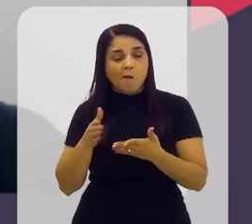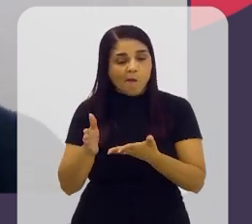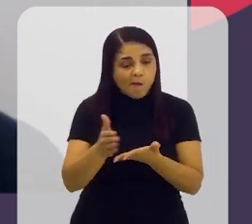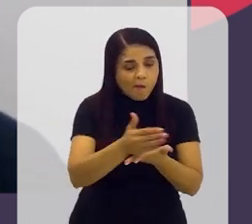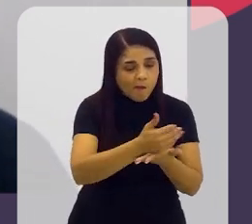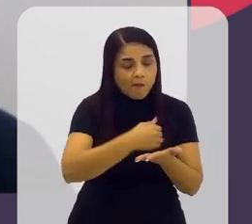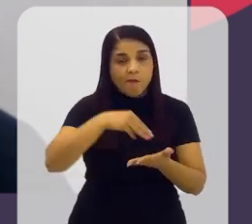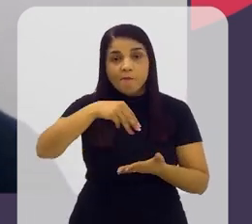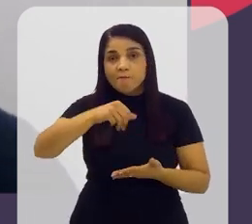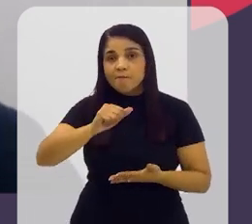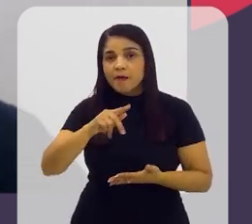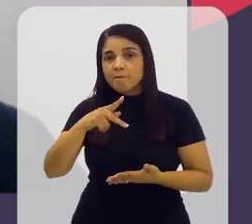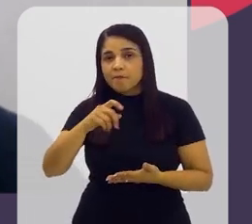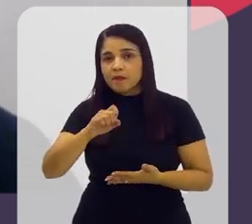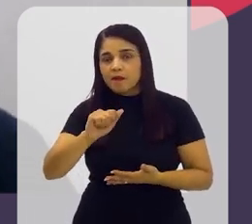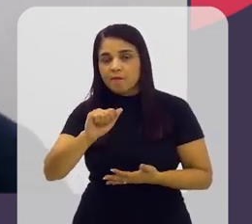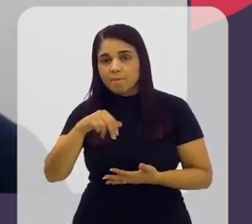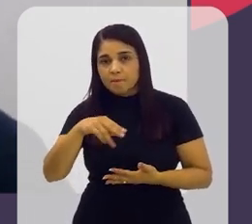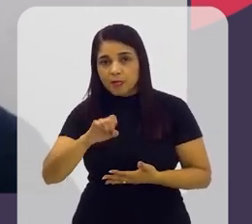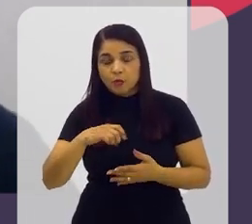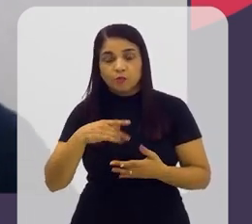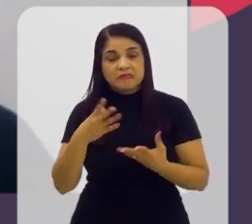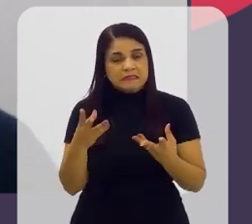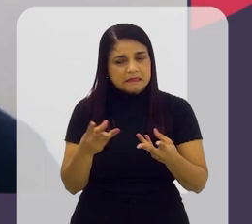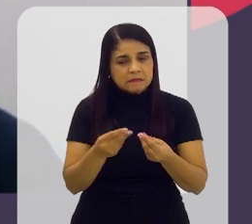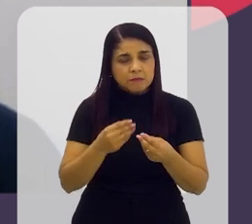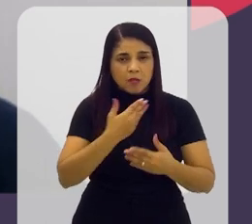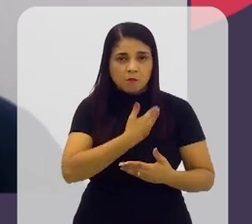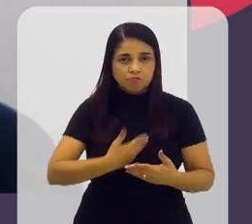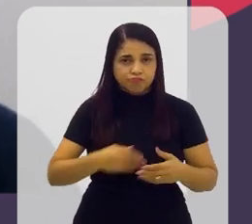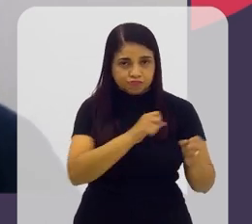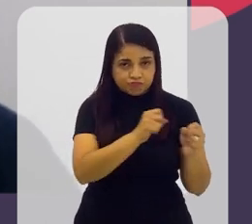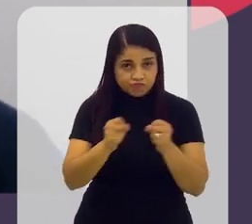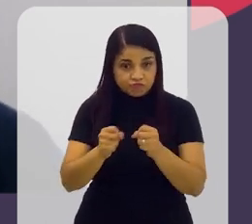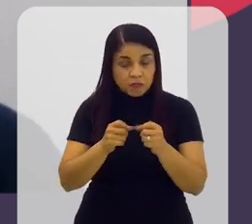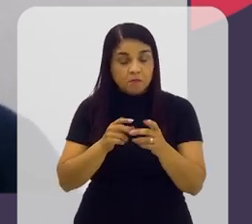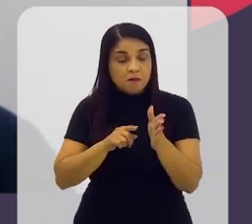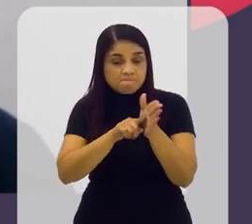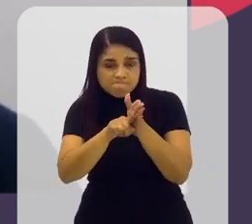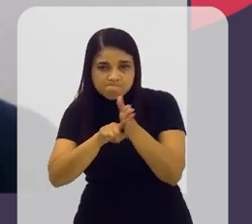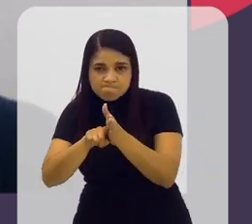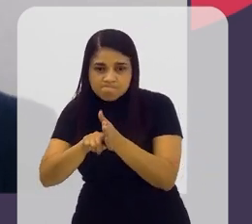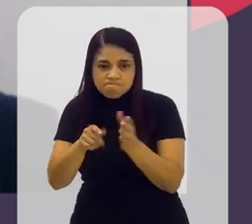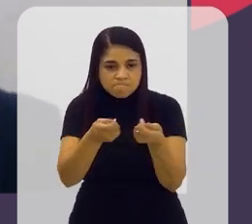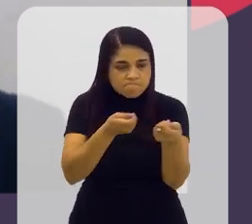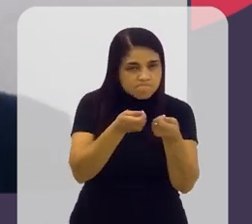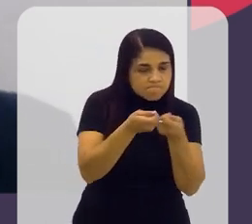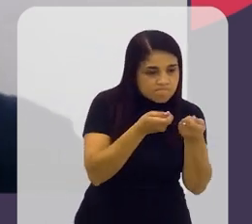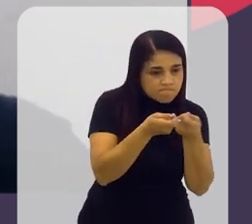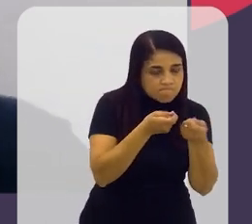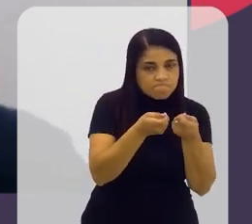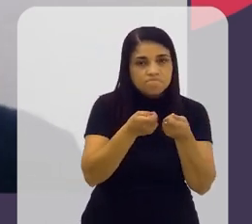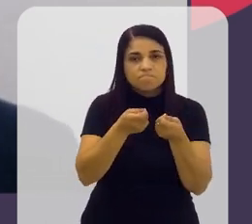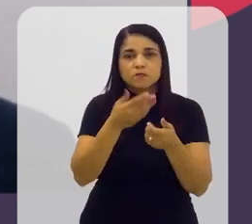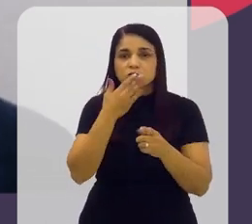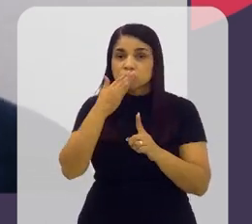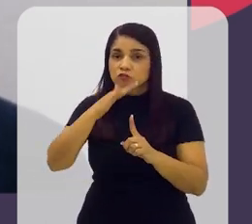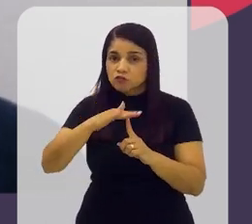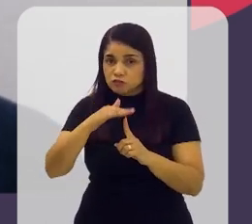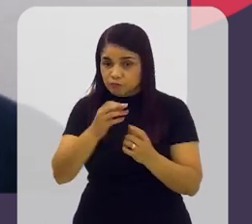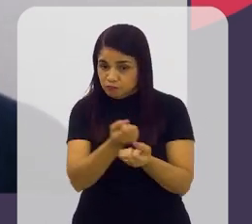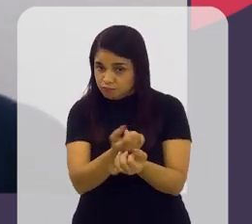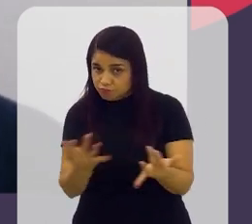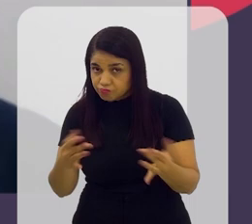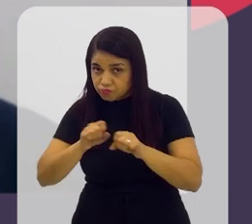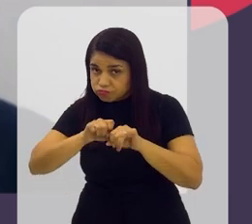esse mapeamento e tentando sensibilizar o poder público para que monitore e controle a ocorrência dessa espécie,